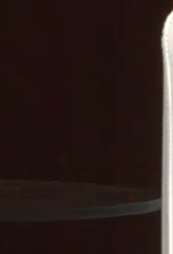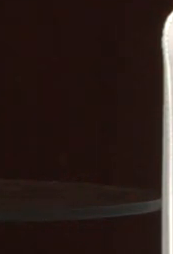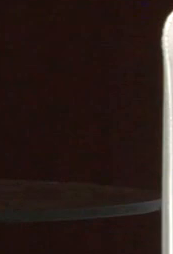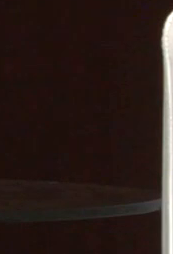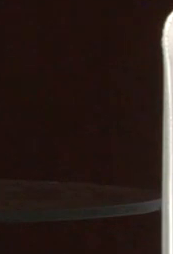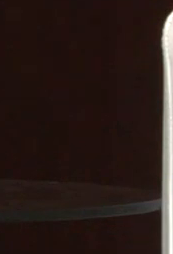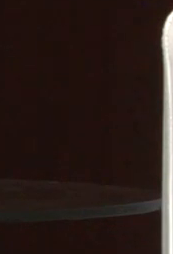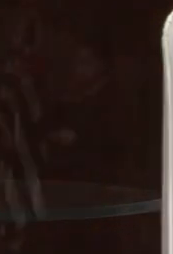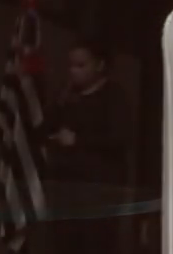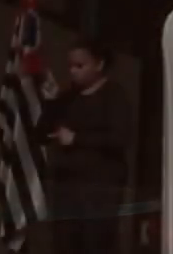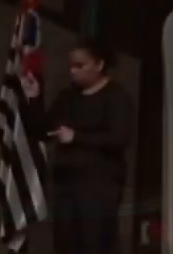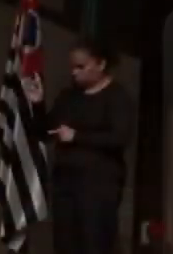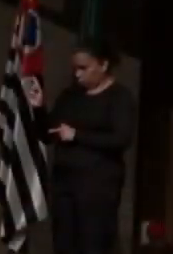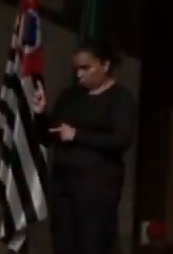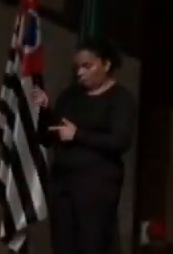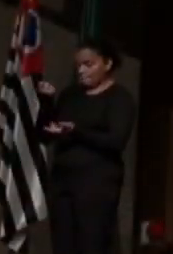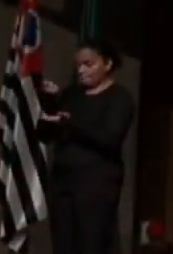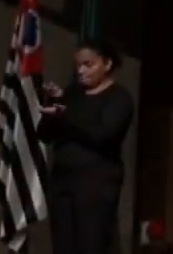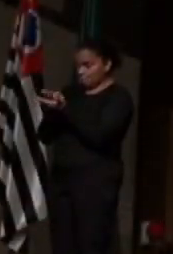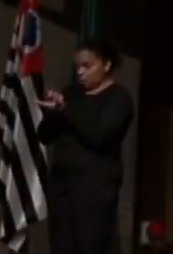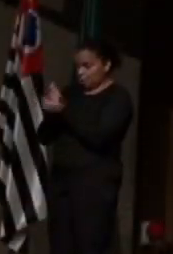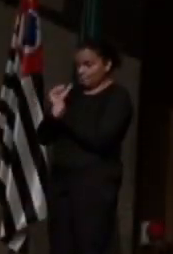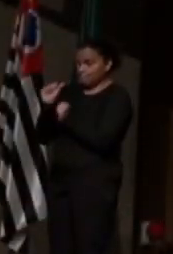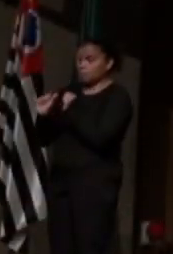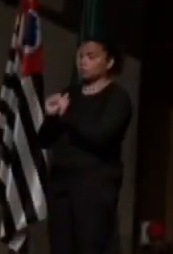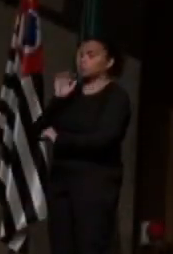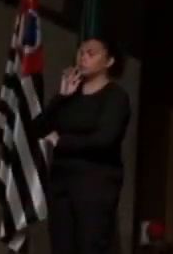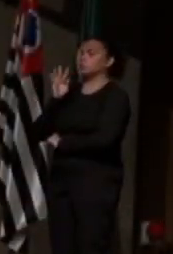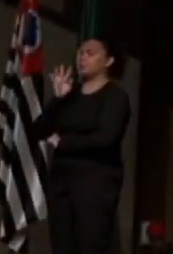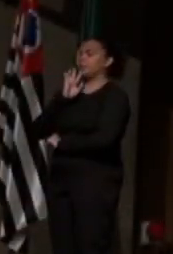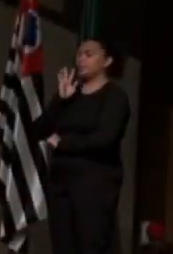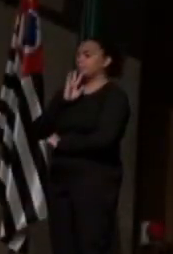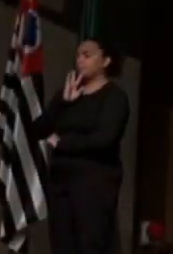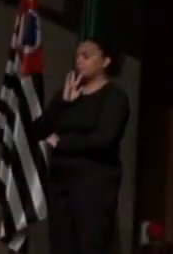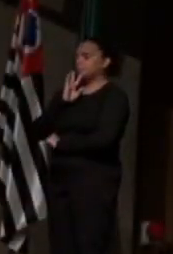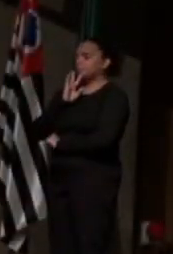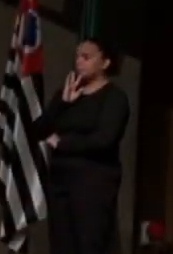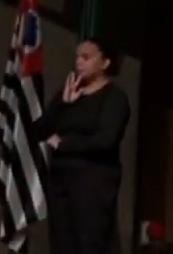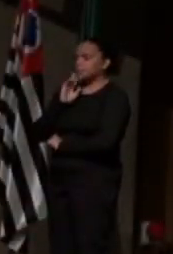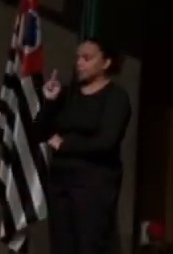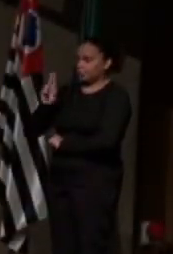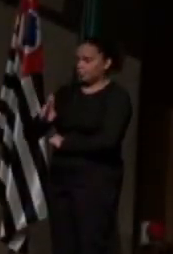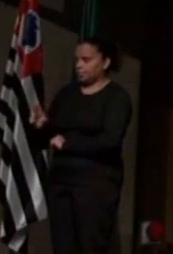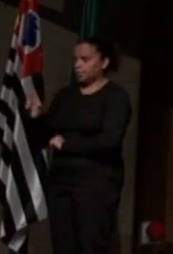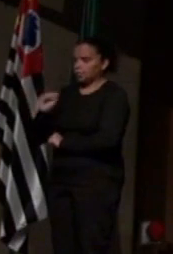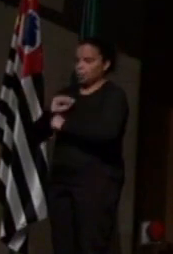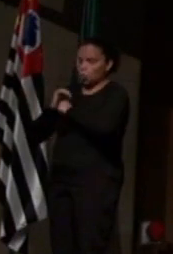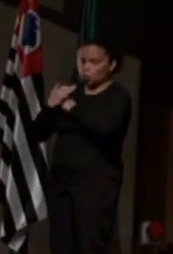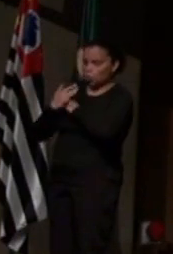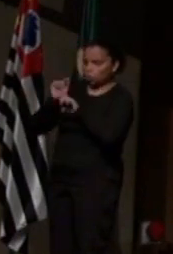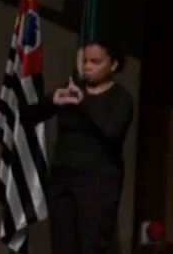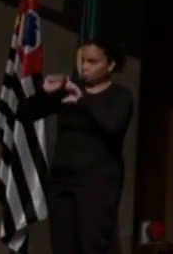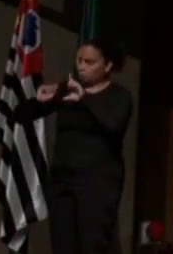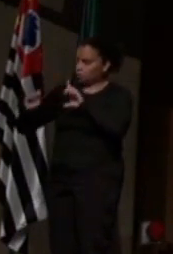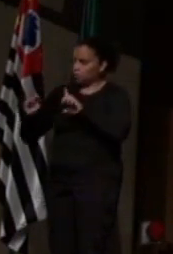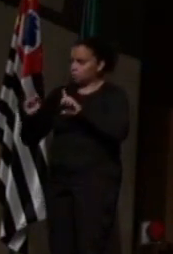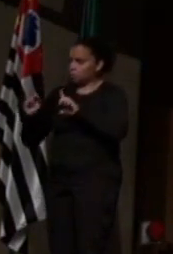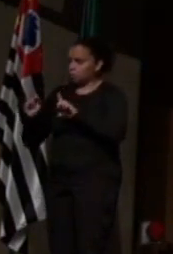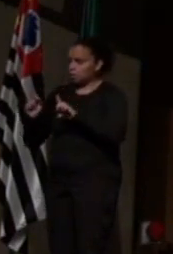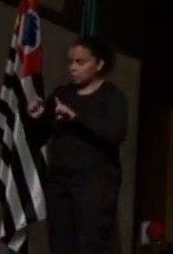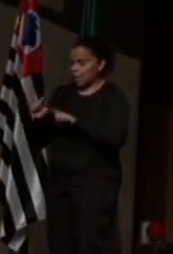copyright, modifica o conhecimento que ali está divulgado. Não tem